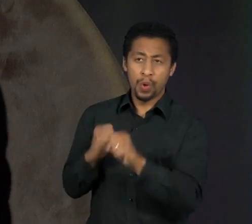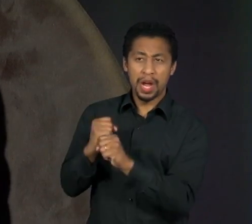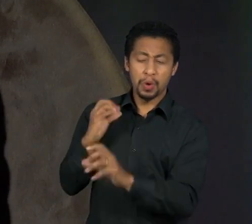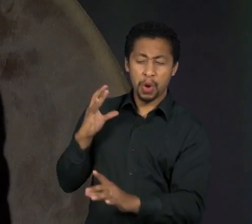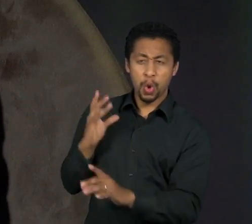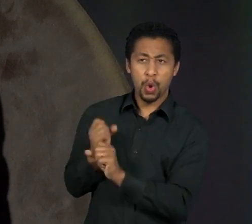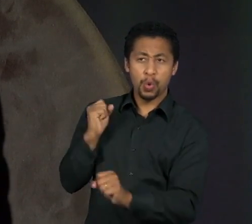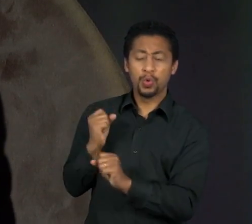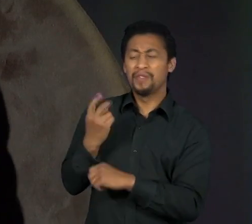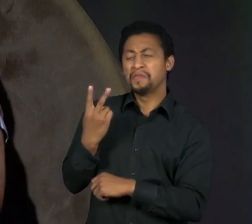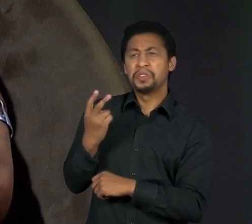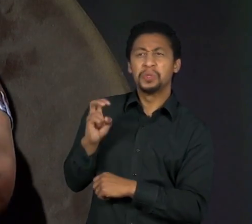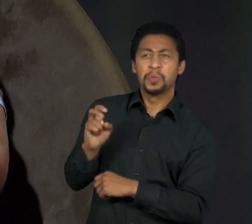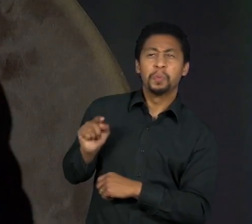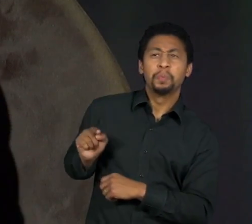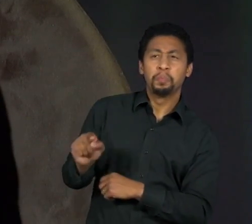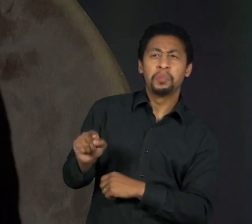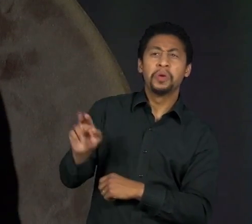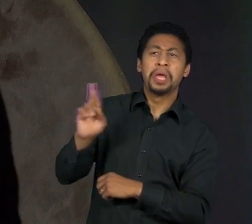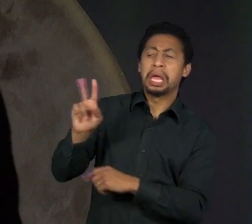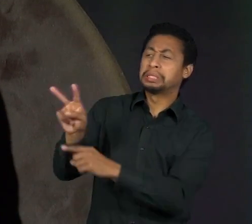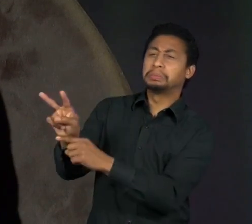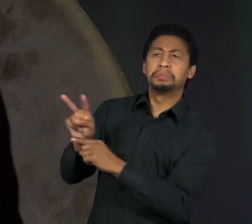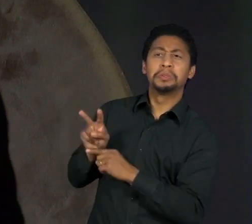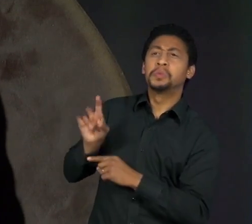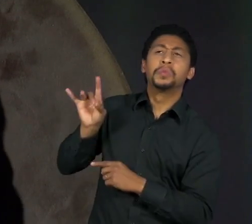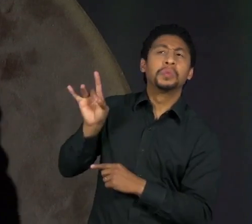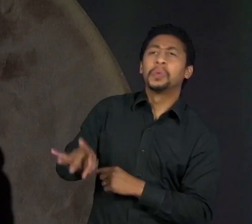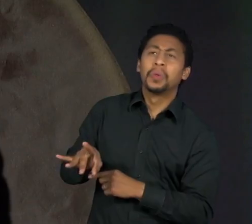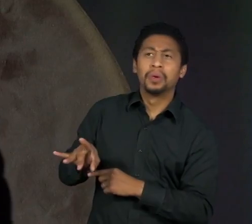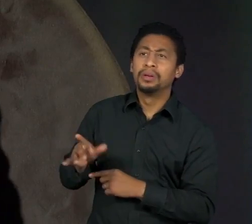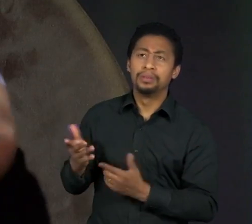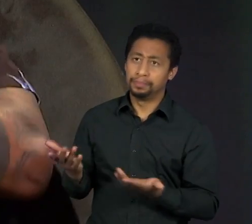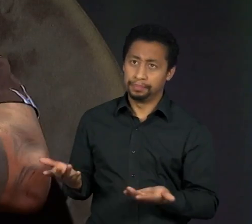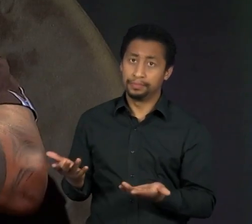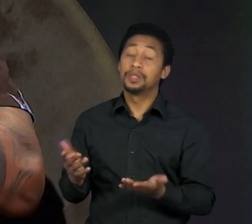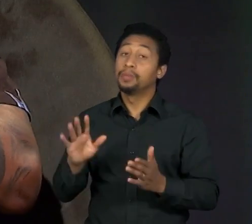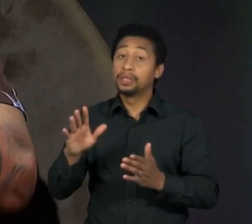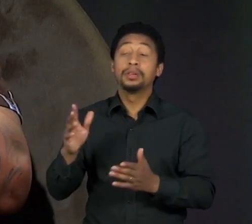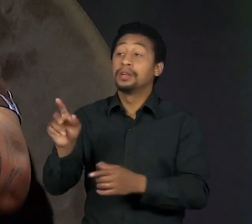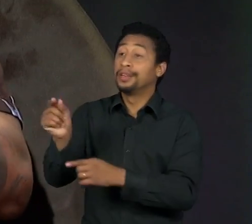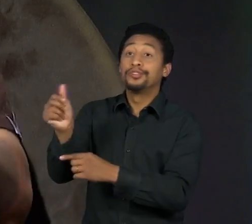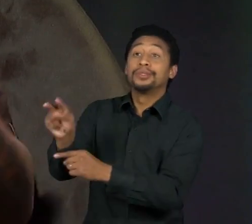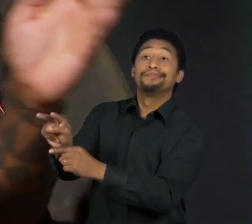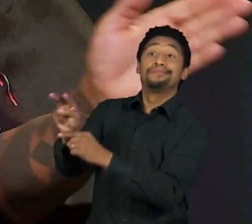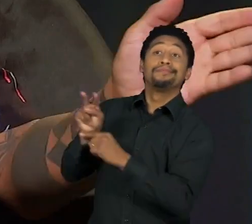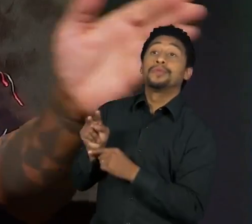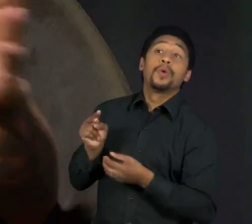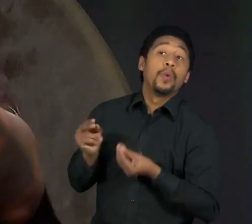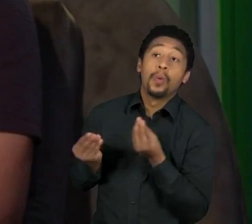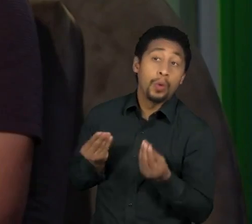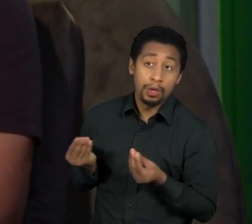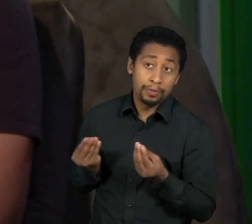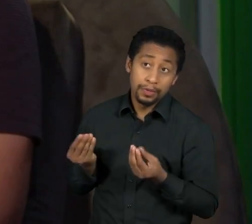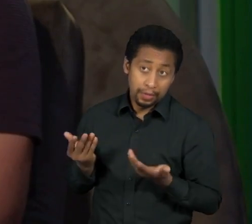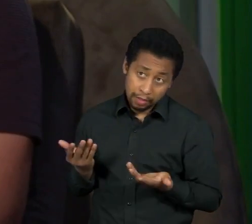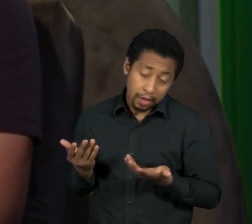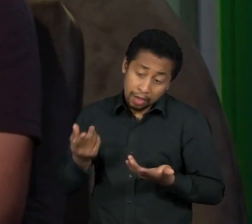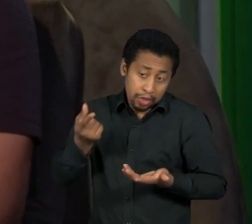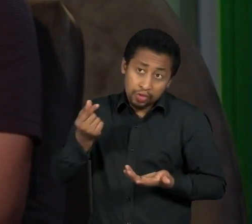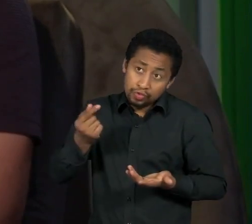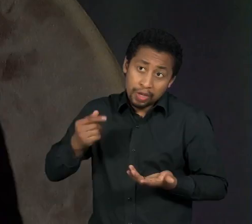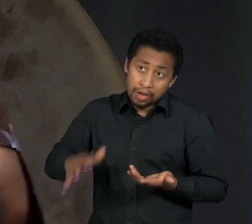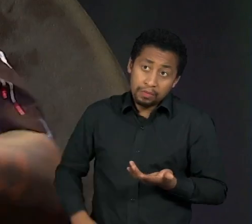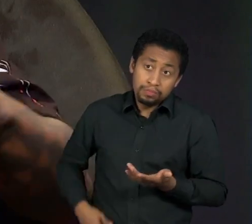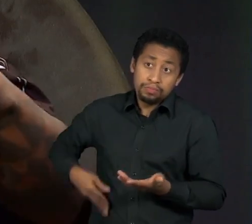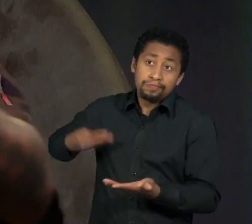olhar os financiamentos, você vê que a maior parte desse financiamento é recursos próprios, quer dizer, quem atua nos territórios coloca dinheiro